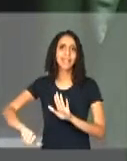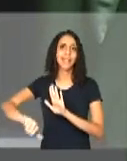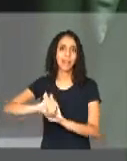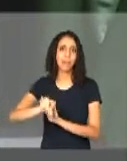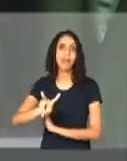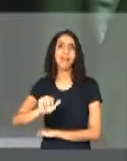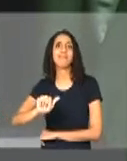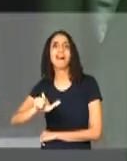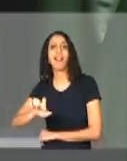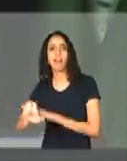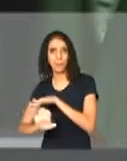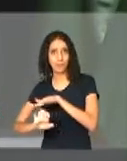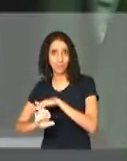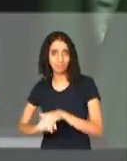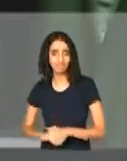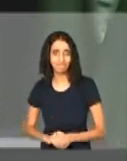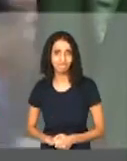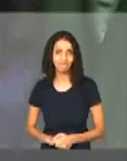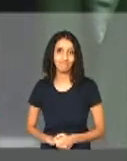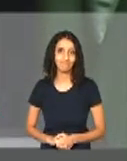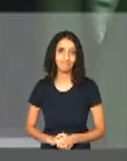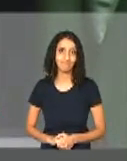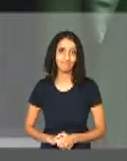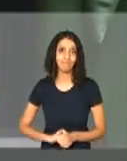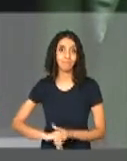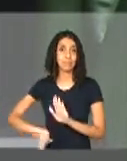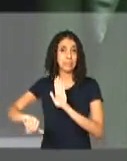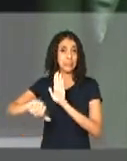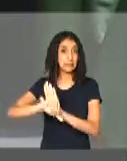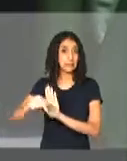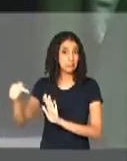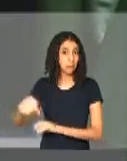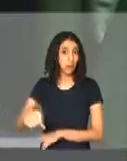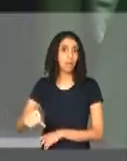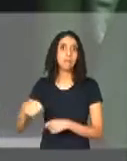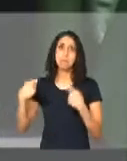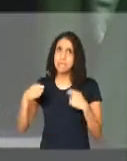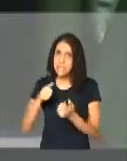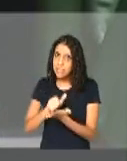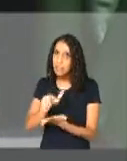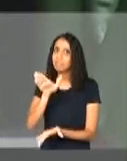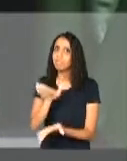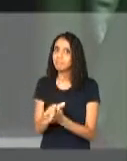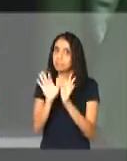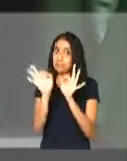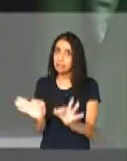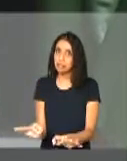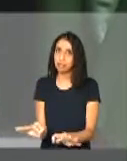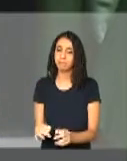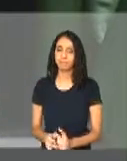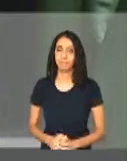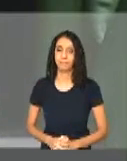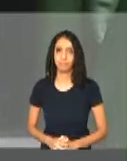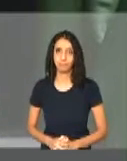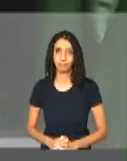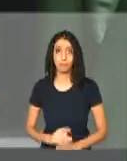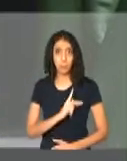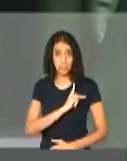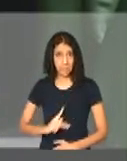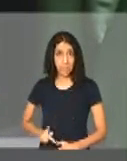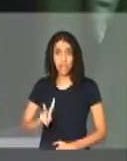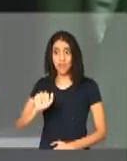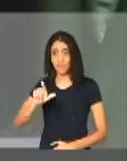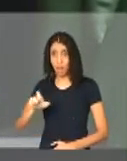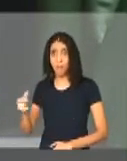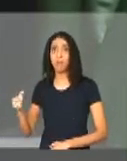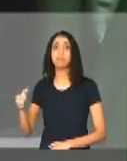Vale. Esse crime deve ser exemplarmente punido. O presidente da Vale esteve